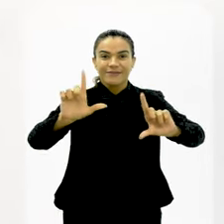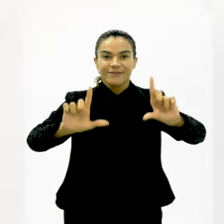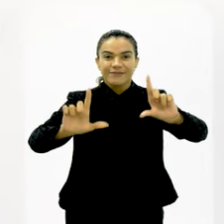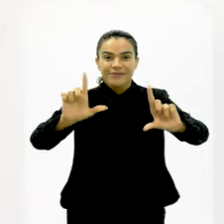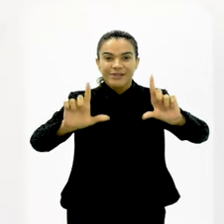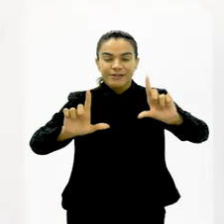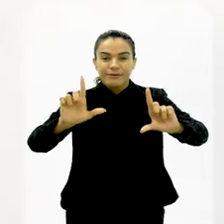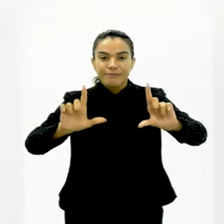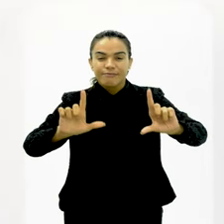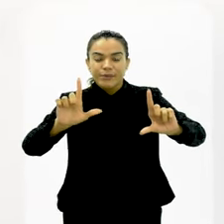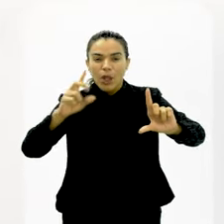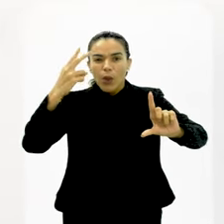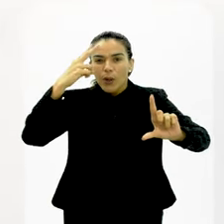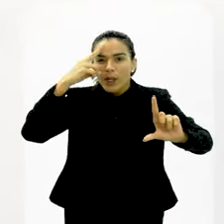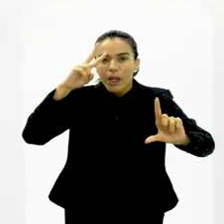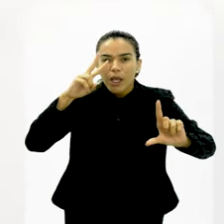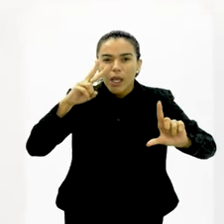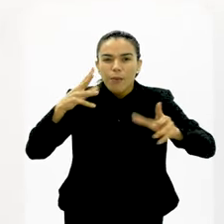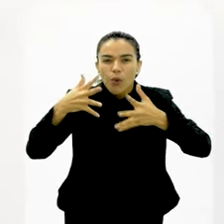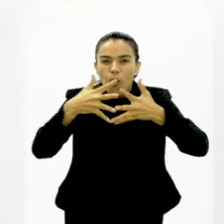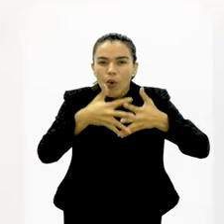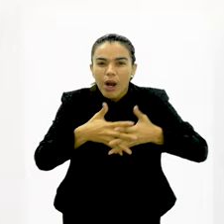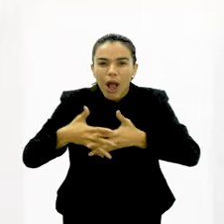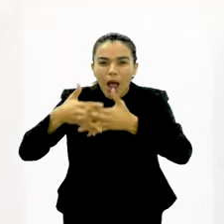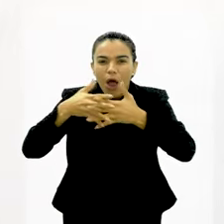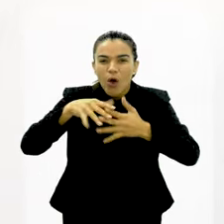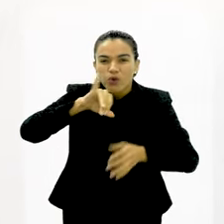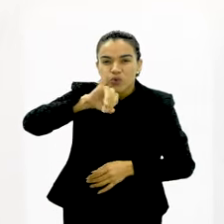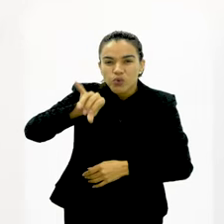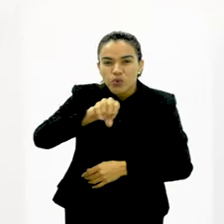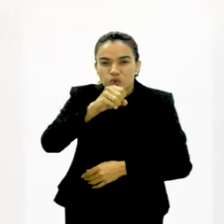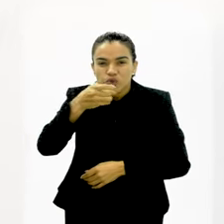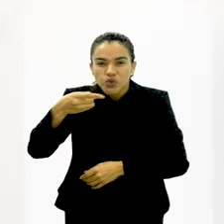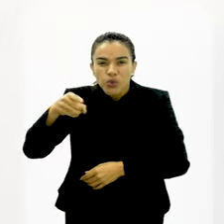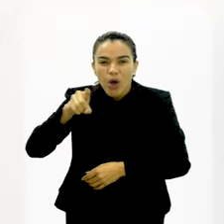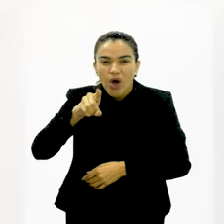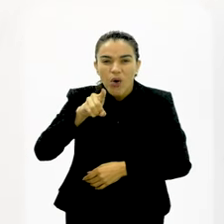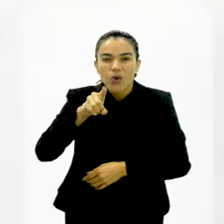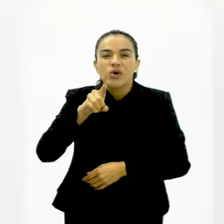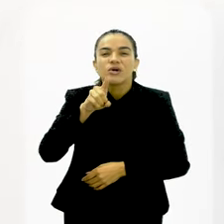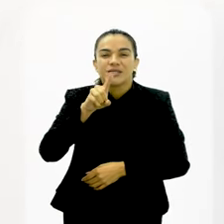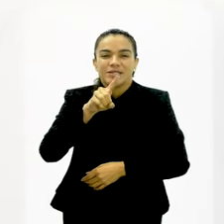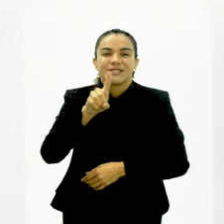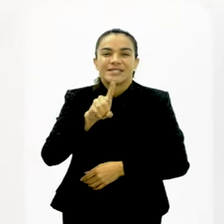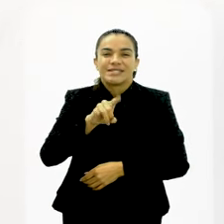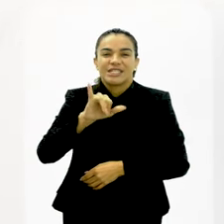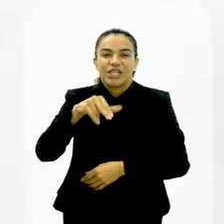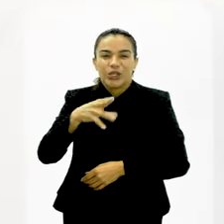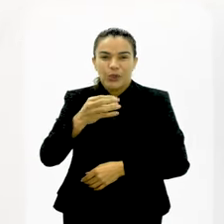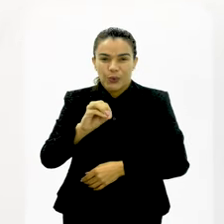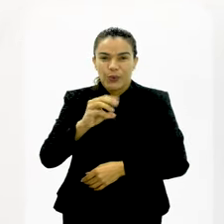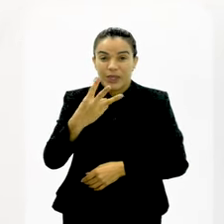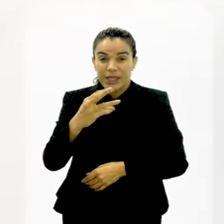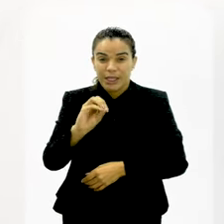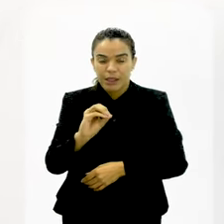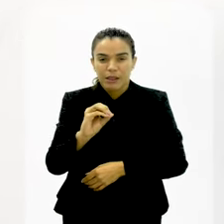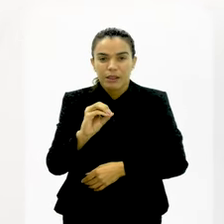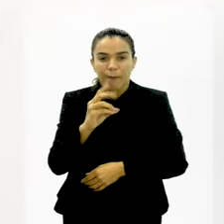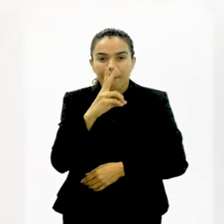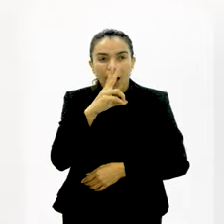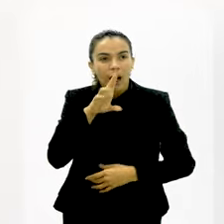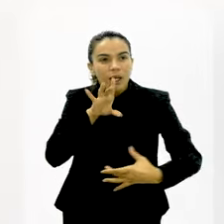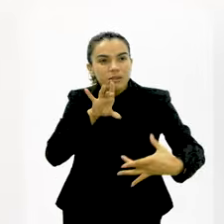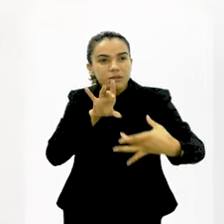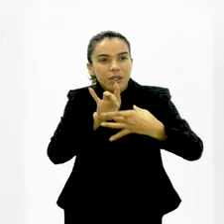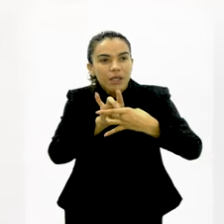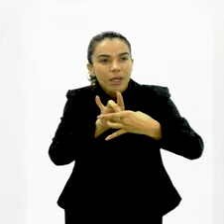o carnaval, eu me lembro que quando eu vi aquele carro negro do João, alguma coisa falou comigo naquele momento.